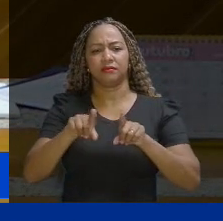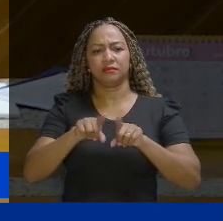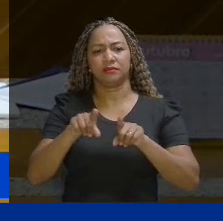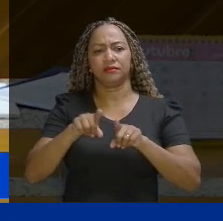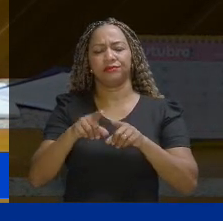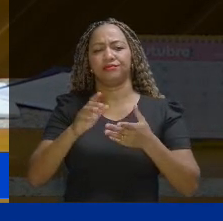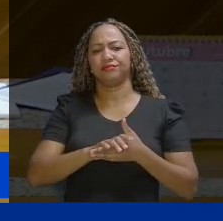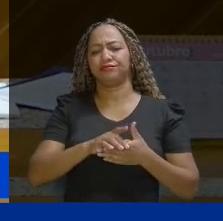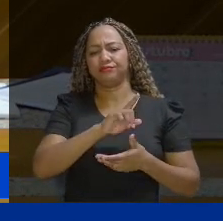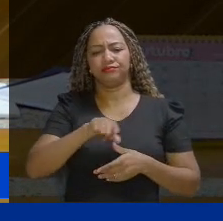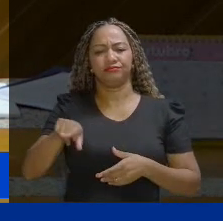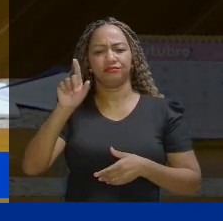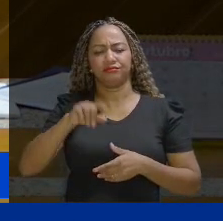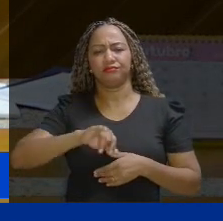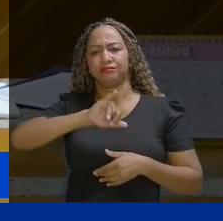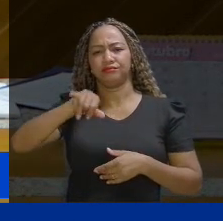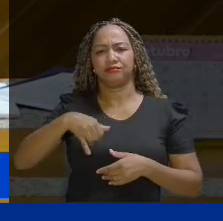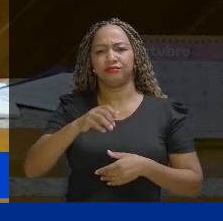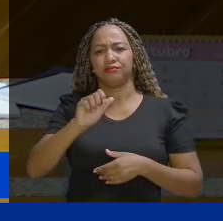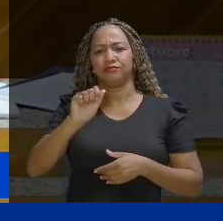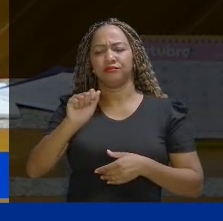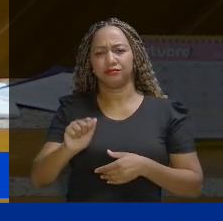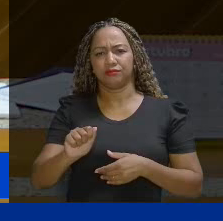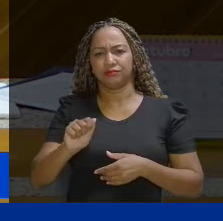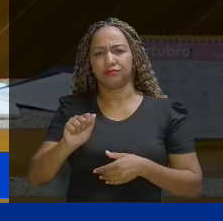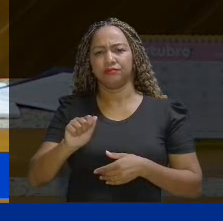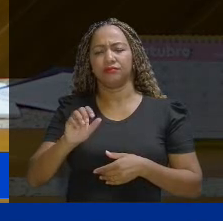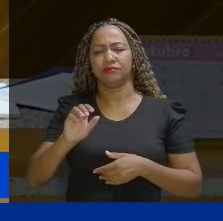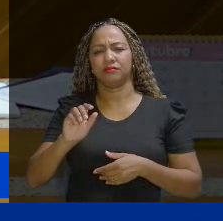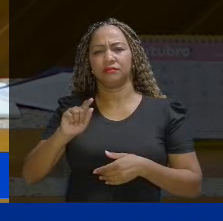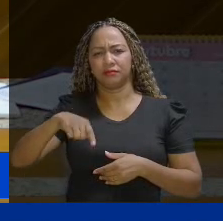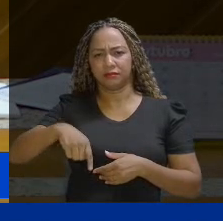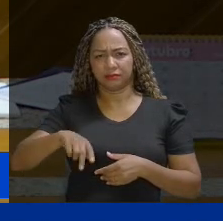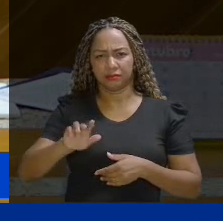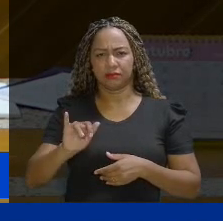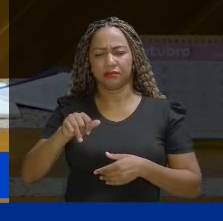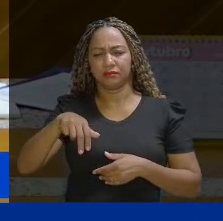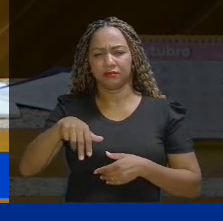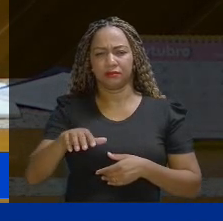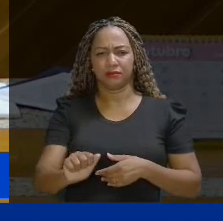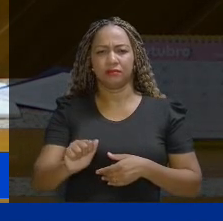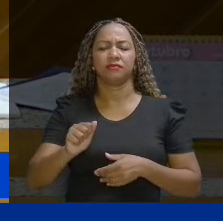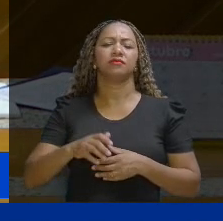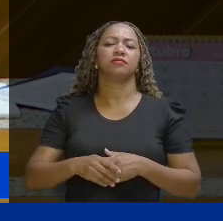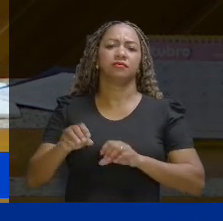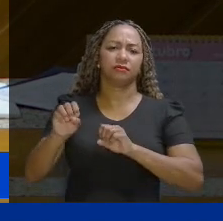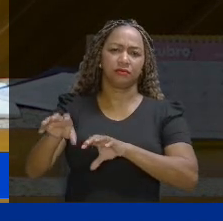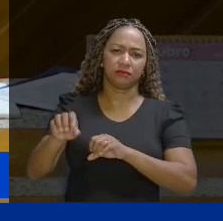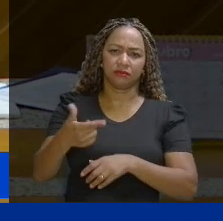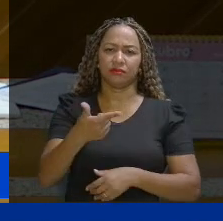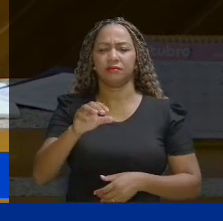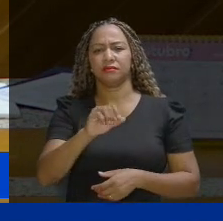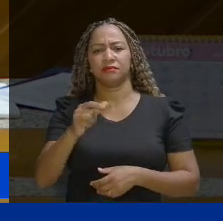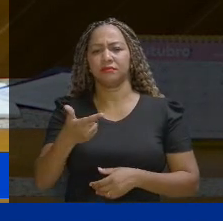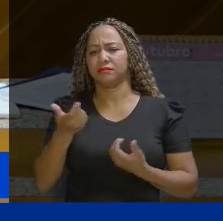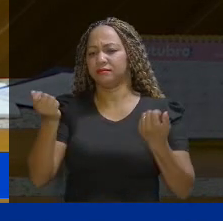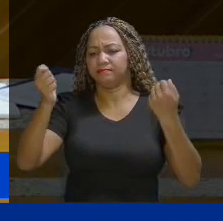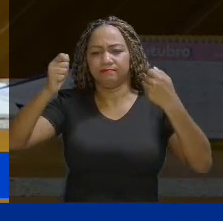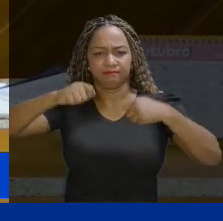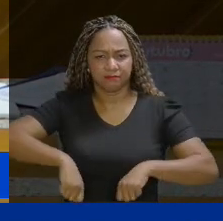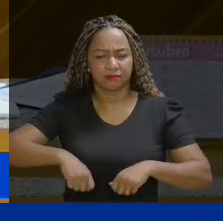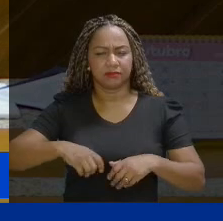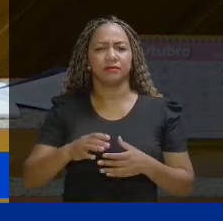da candidata Joaquina da Silva Ramos ocorreu em 22 de nove de 22, quando não havia mais possibilidade